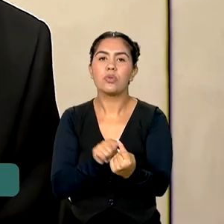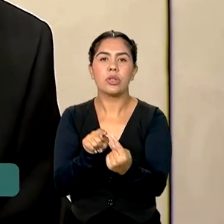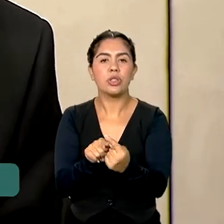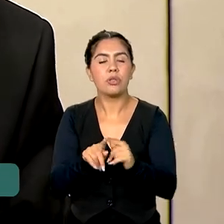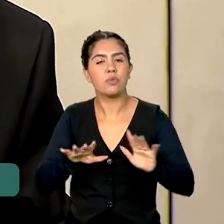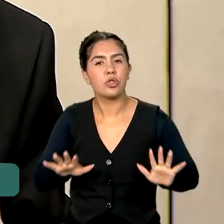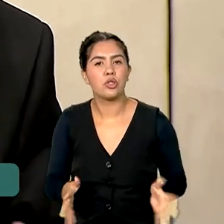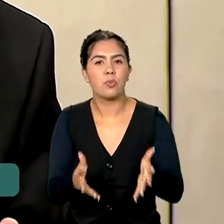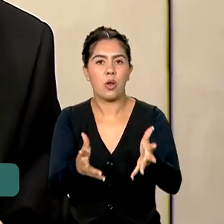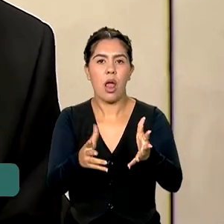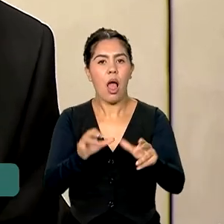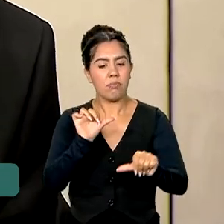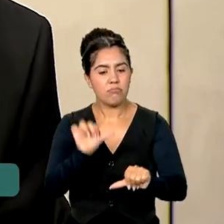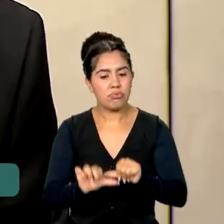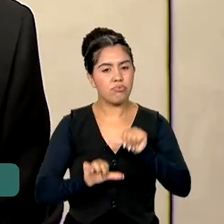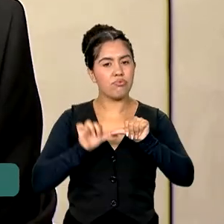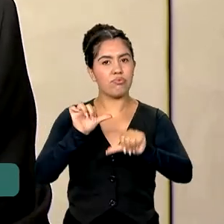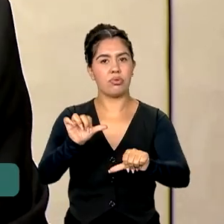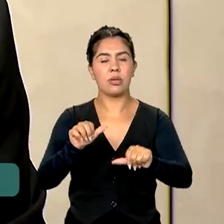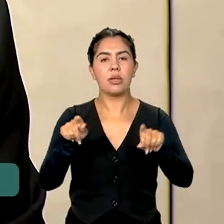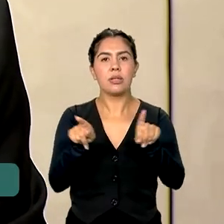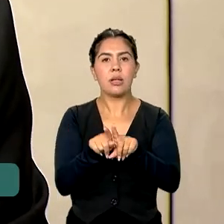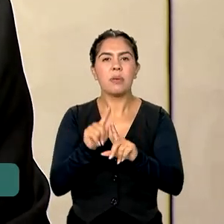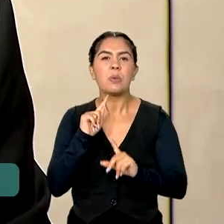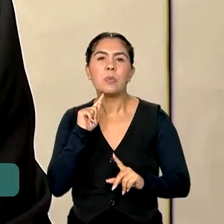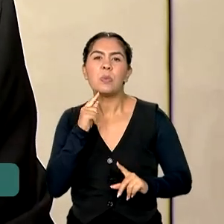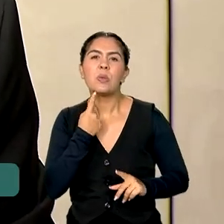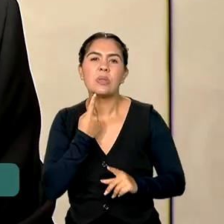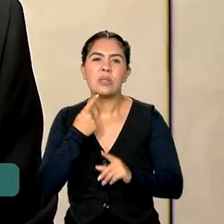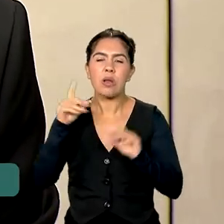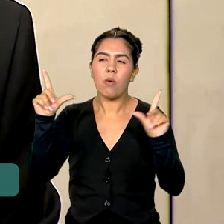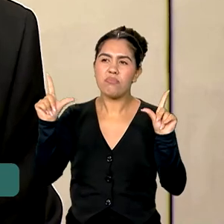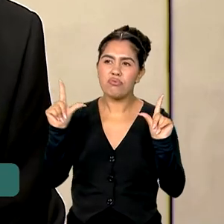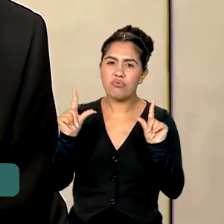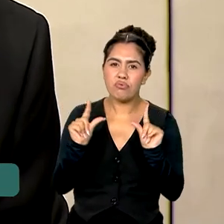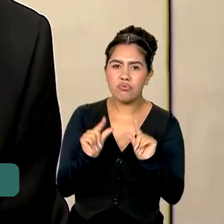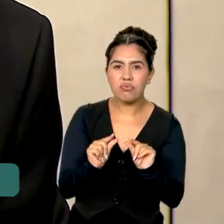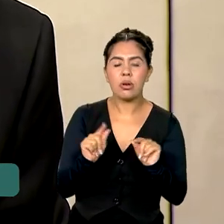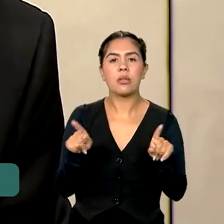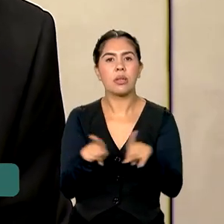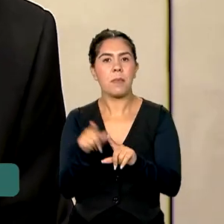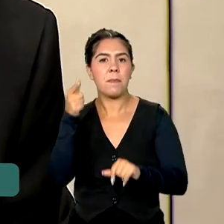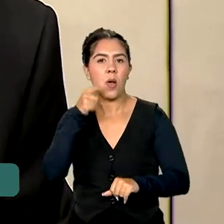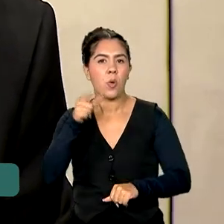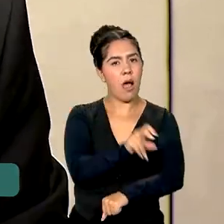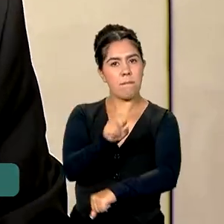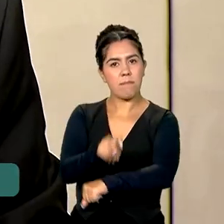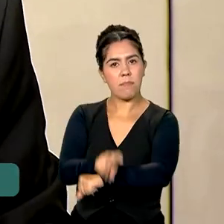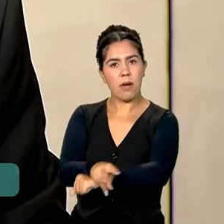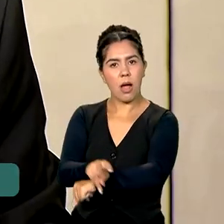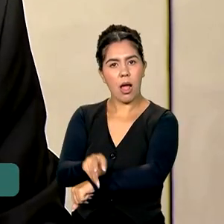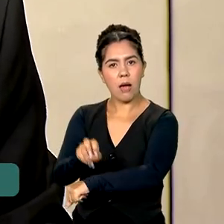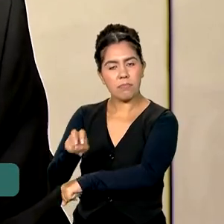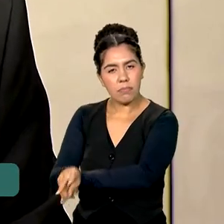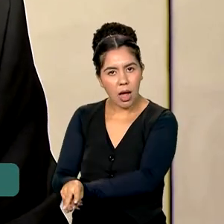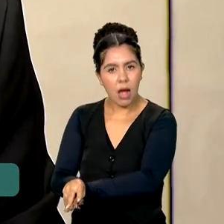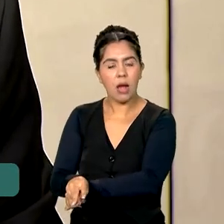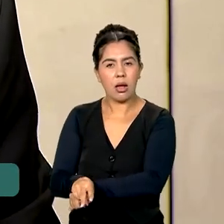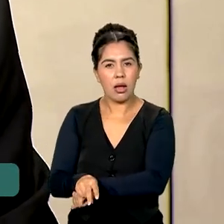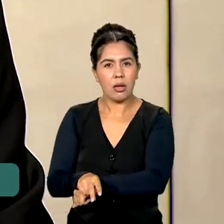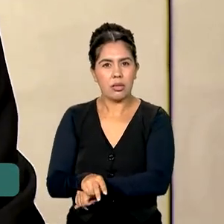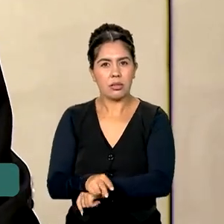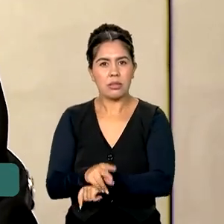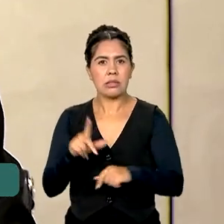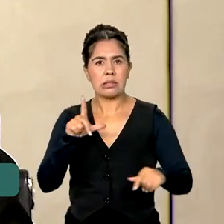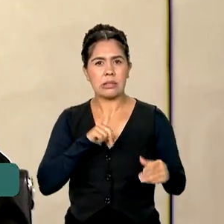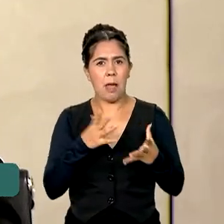inovação estimular descarbonização geração de emprego longa